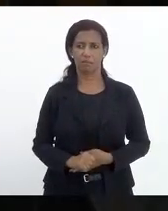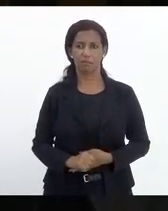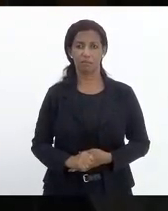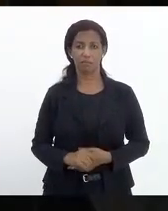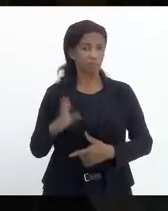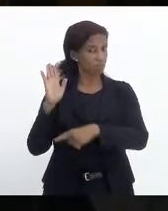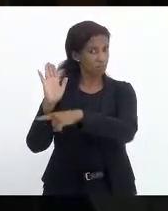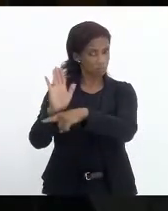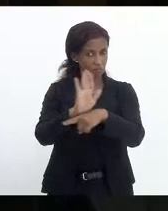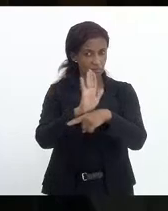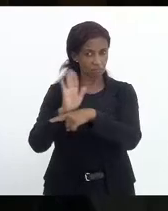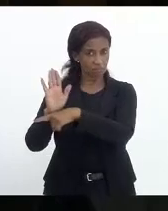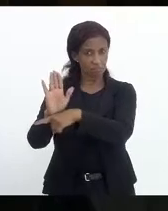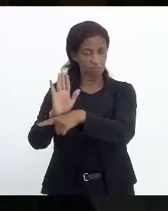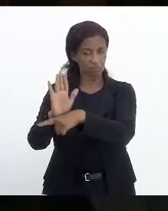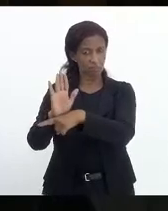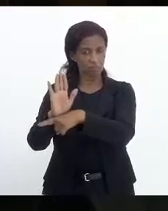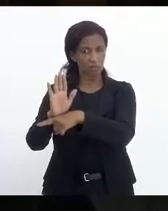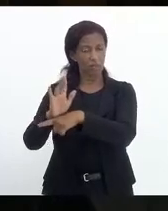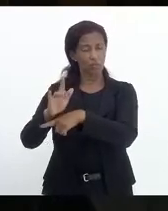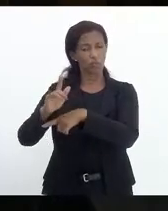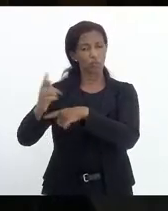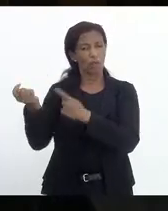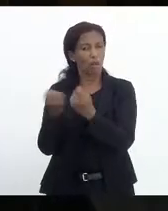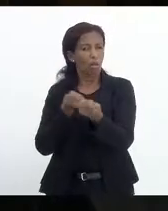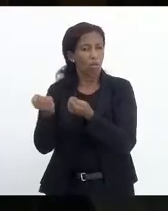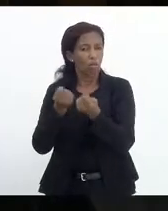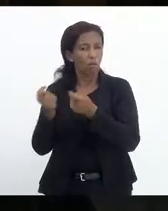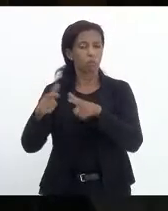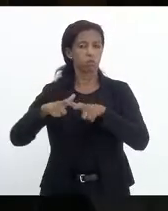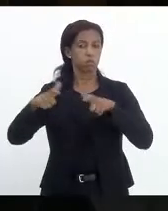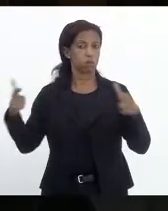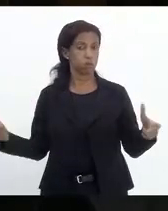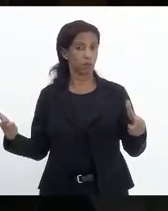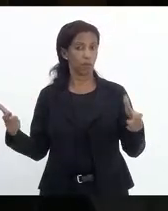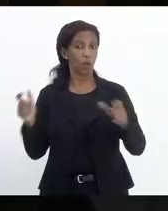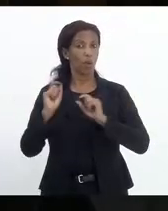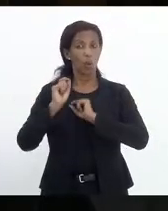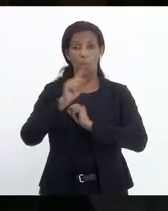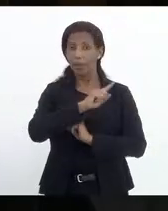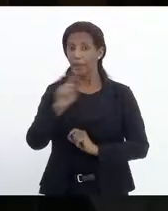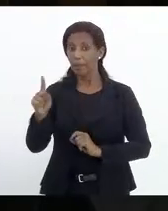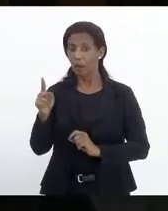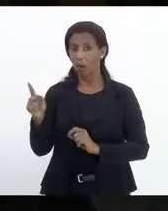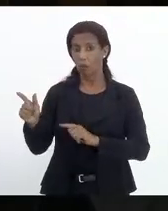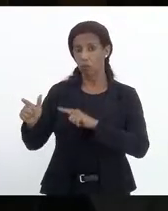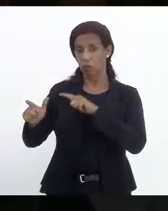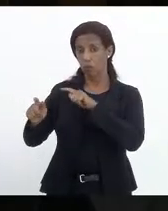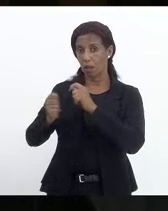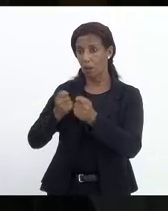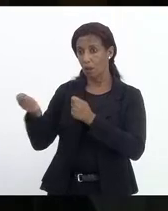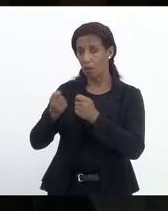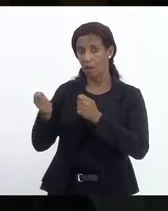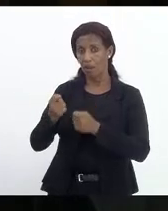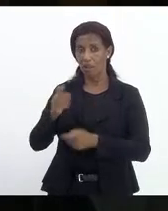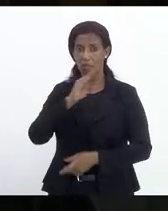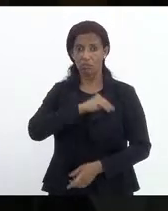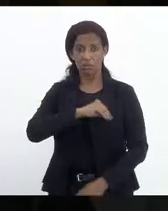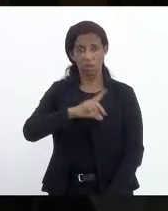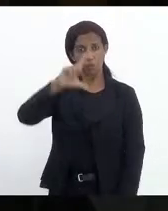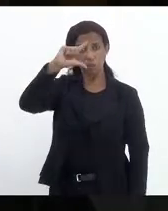ajuda aquecer a economia o que não é aquece a economia é a miséria